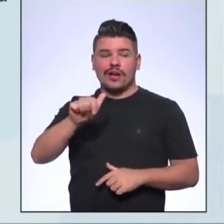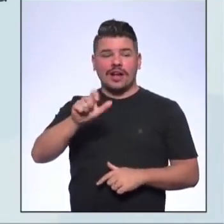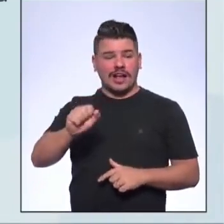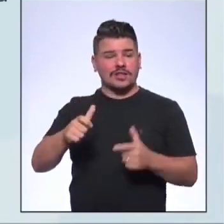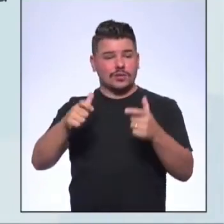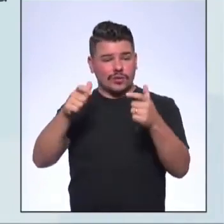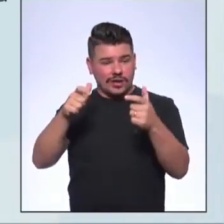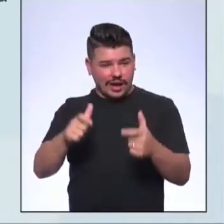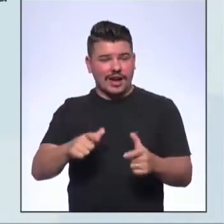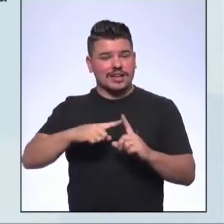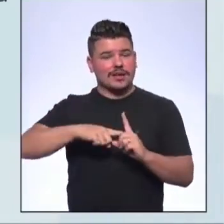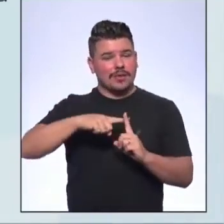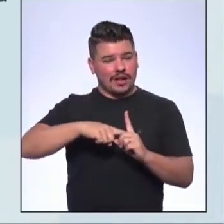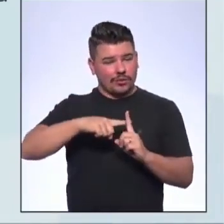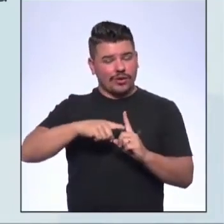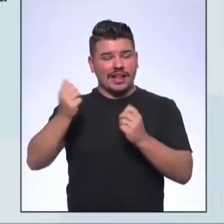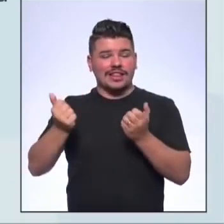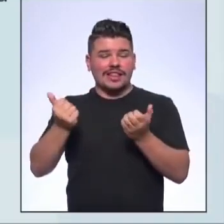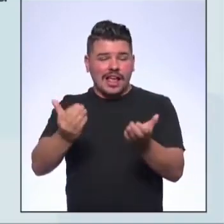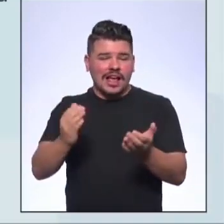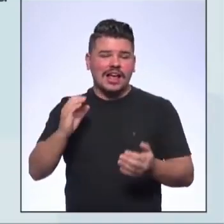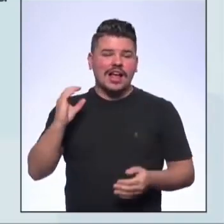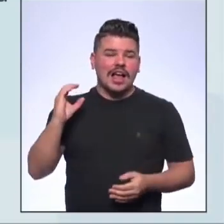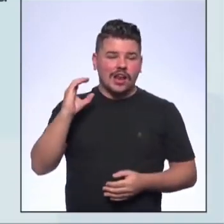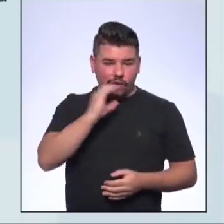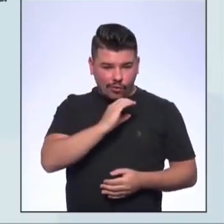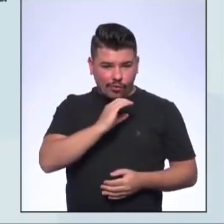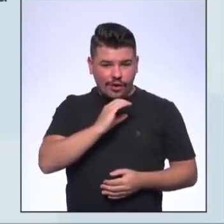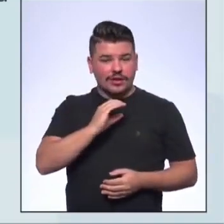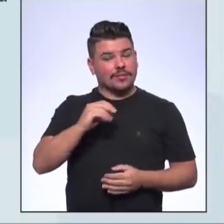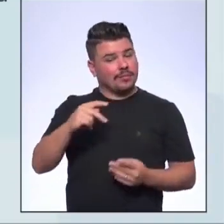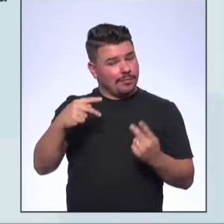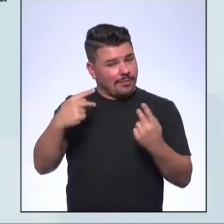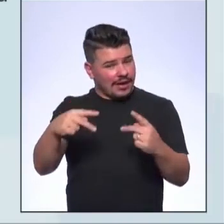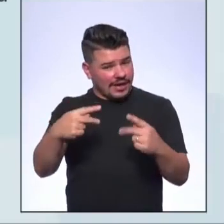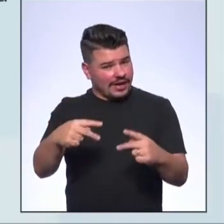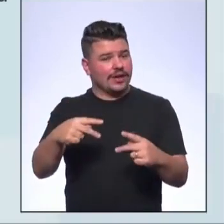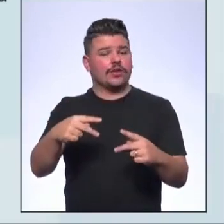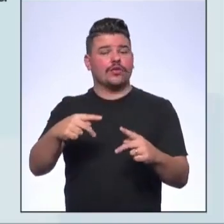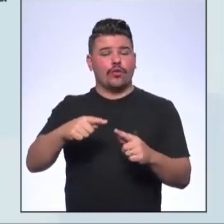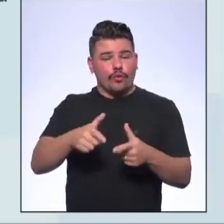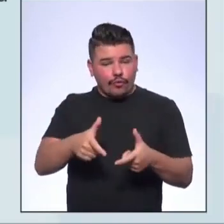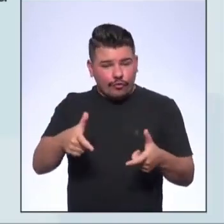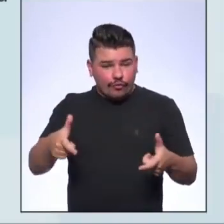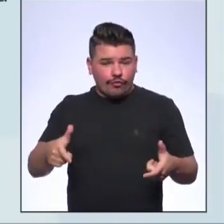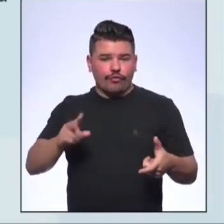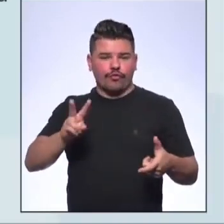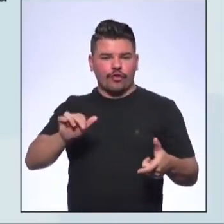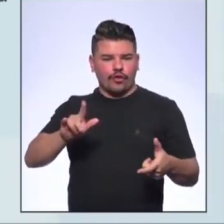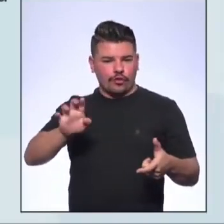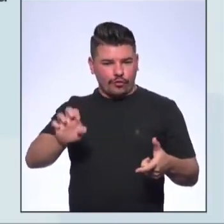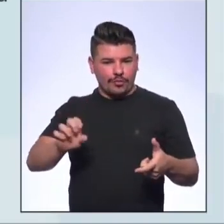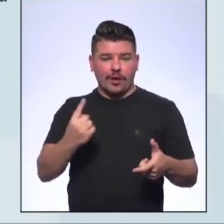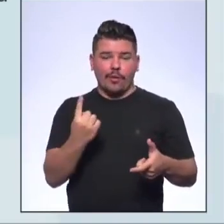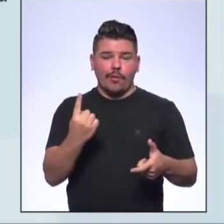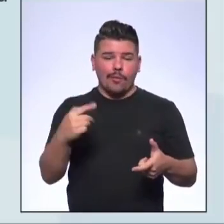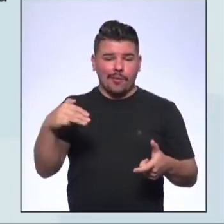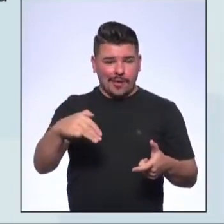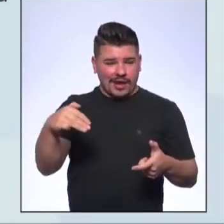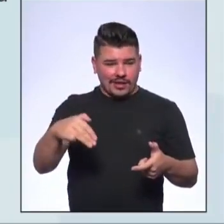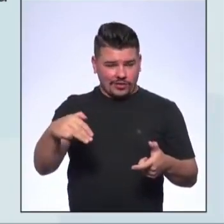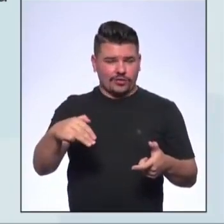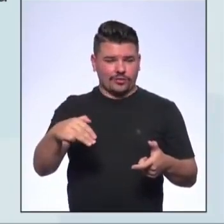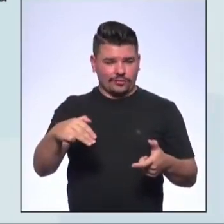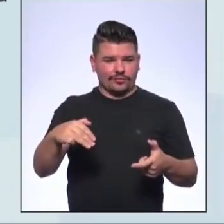térmico, aí fornece energia, o calor, né? Para si próprio. O seu volume inicial é de 1 metro cúbico. Ao